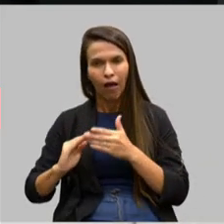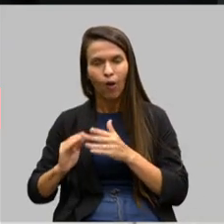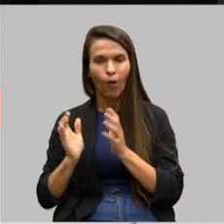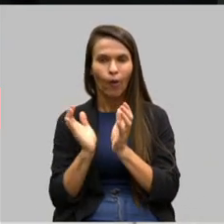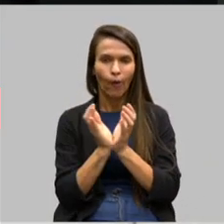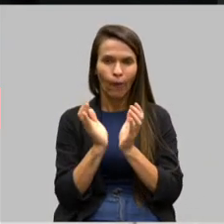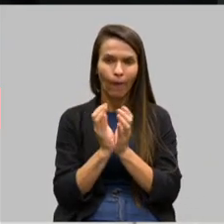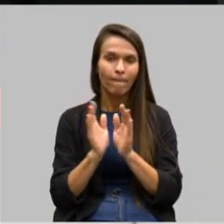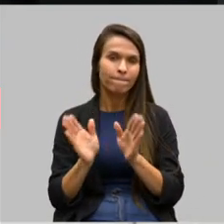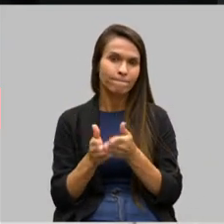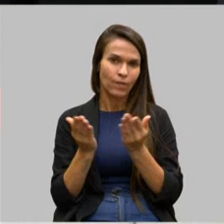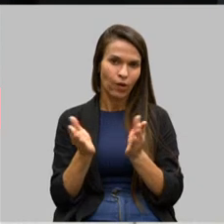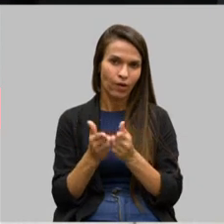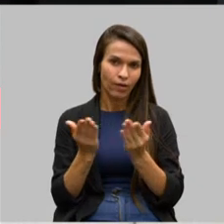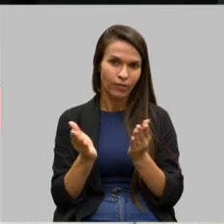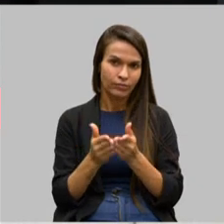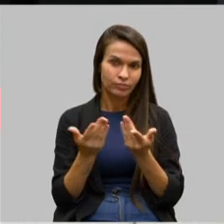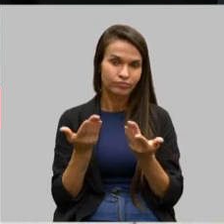mais pobre.